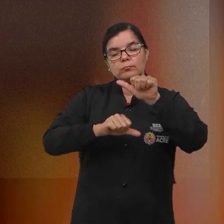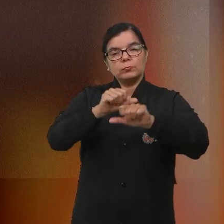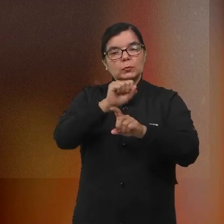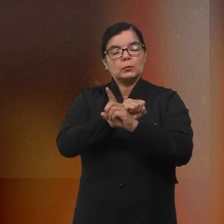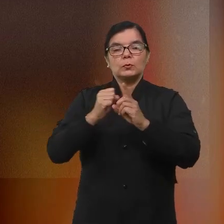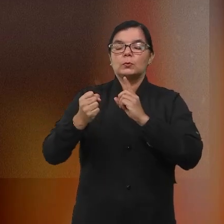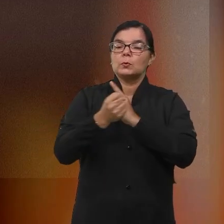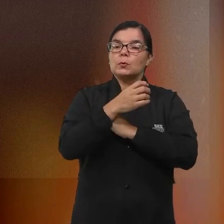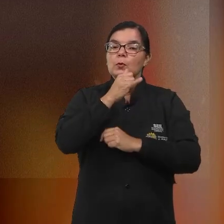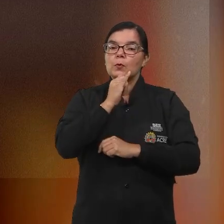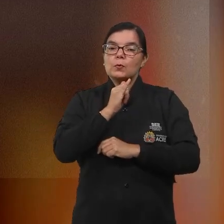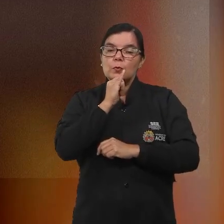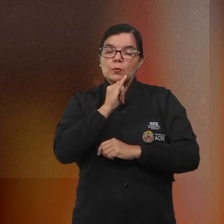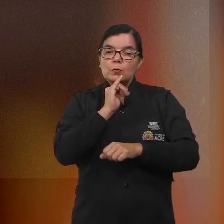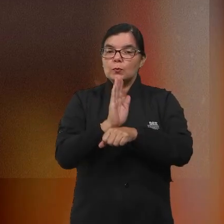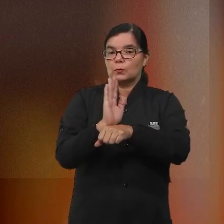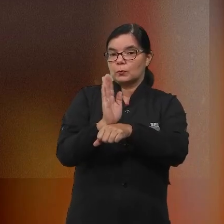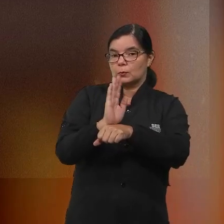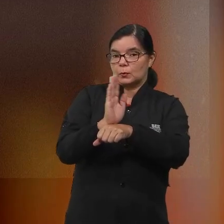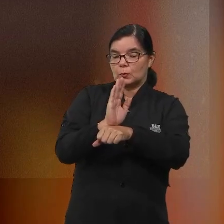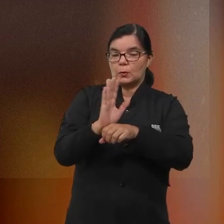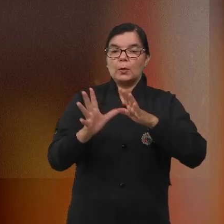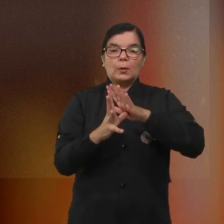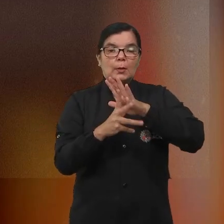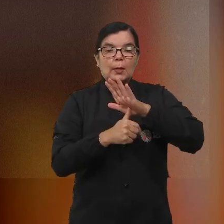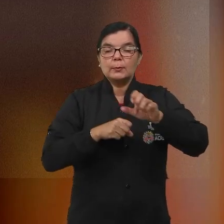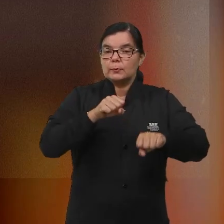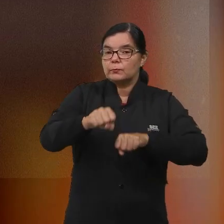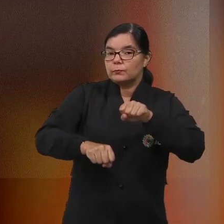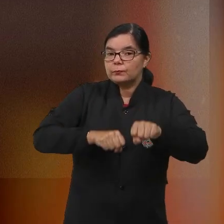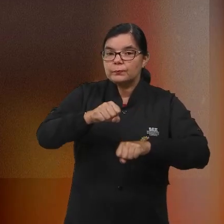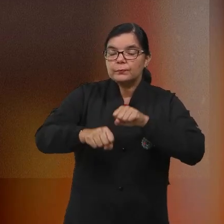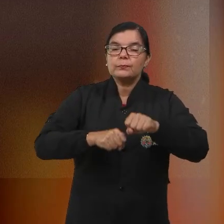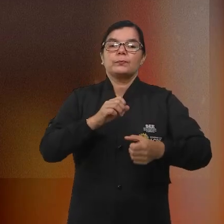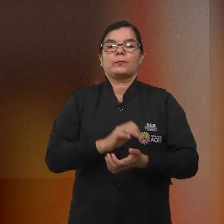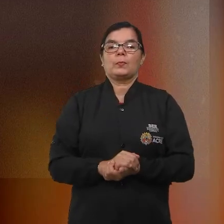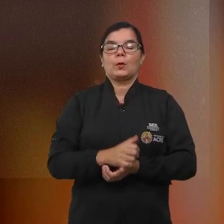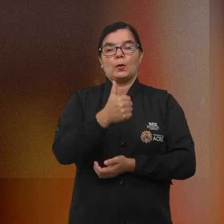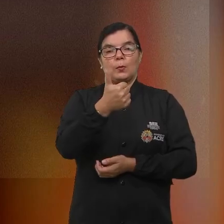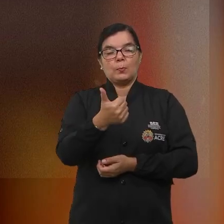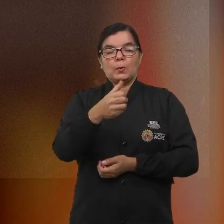posso dar como exemplo os filmes Ladrões de Bicicleta, de